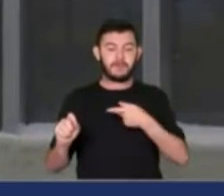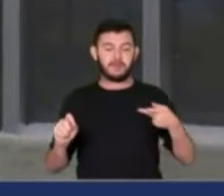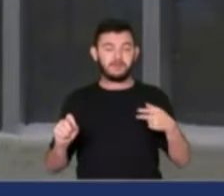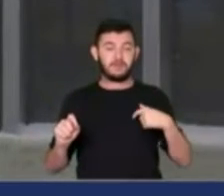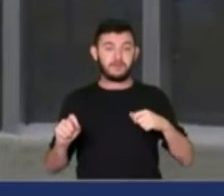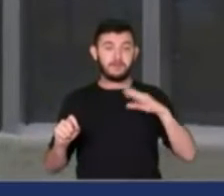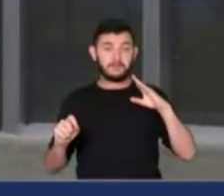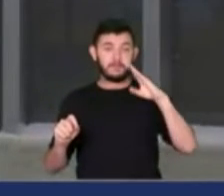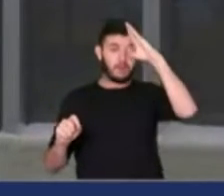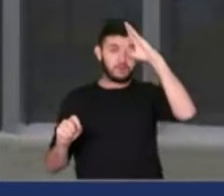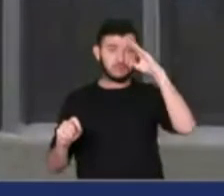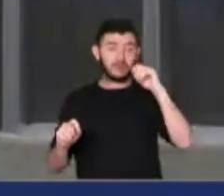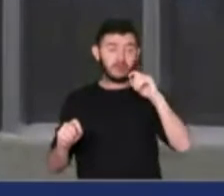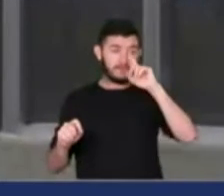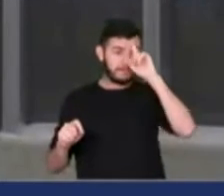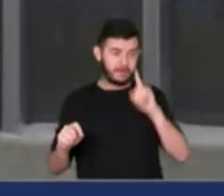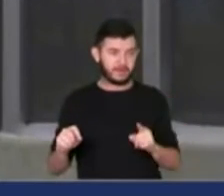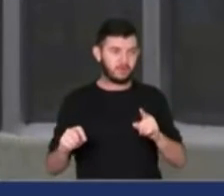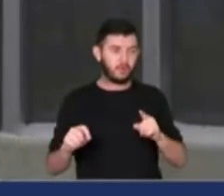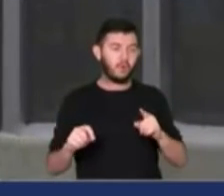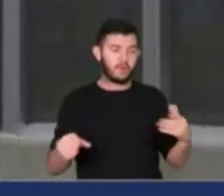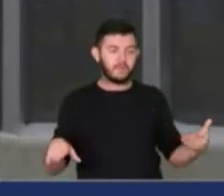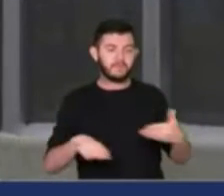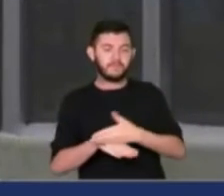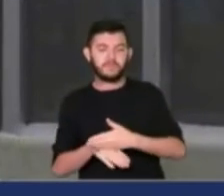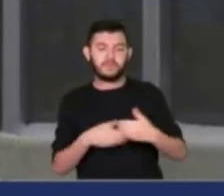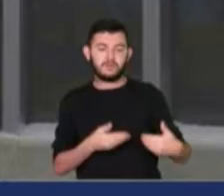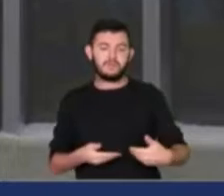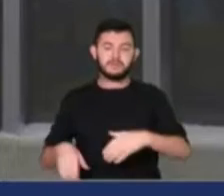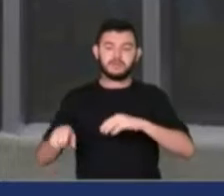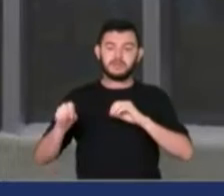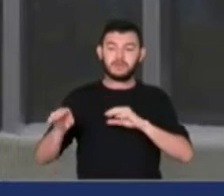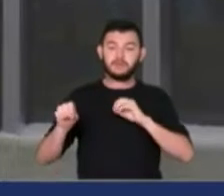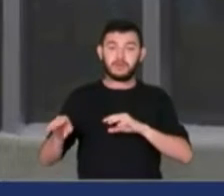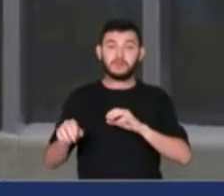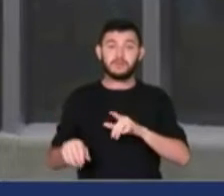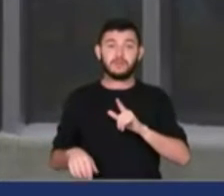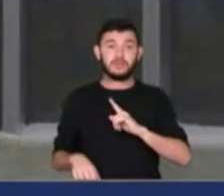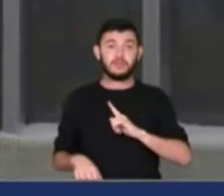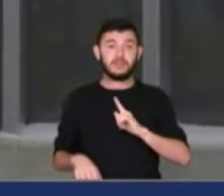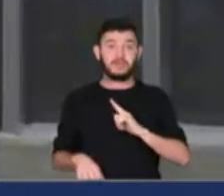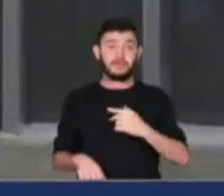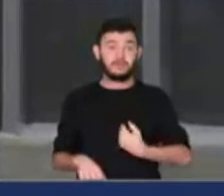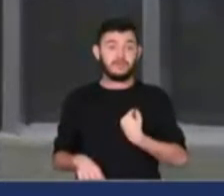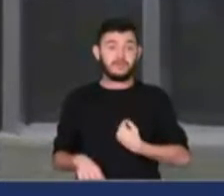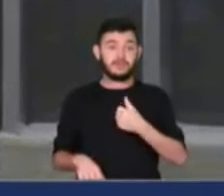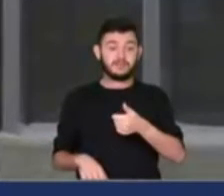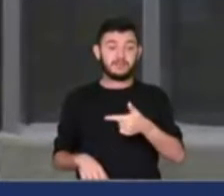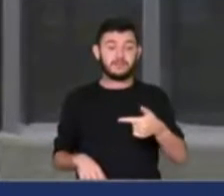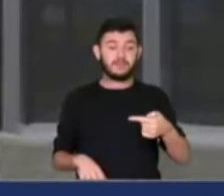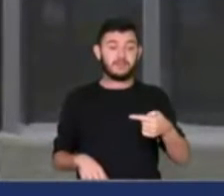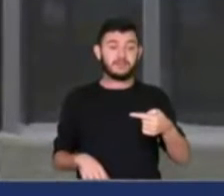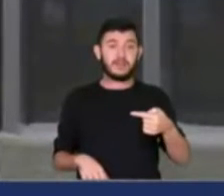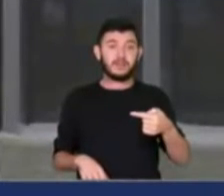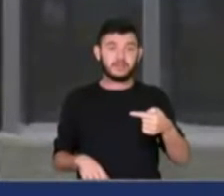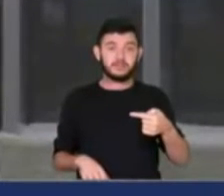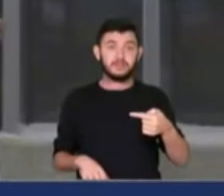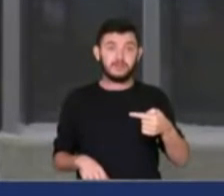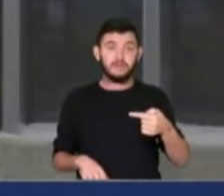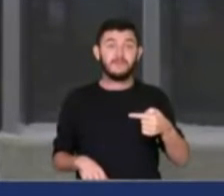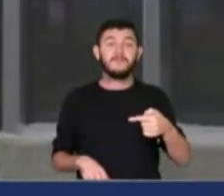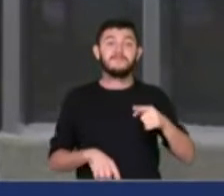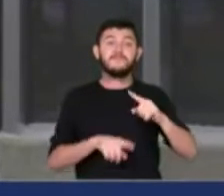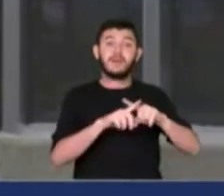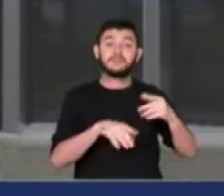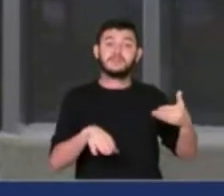vezes presentes no Ministério de Educação, mas não sei quantas vezes no Planalto, outras tantas